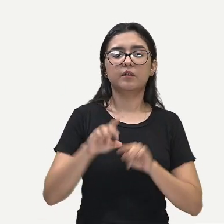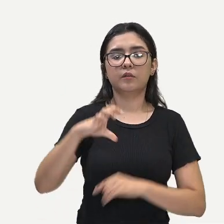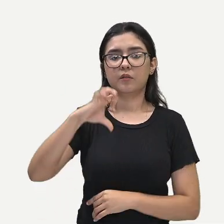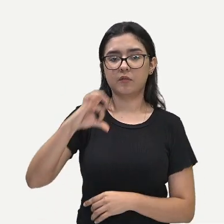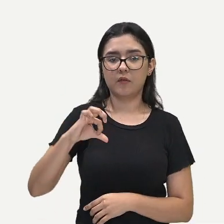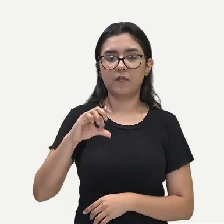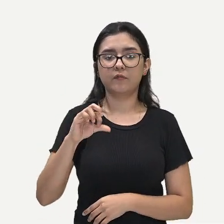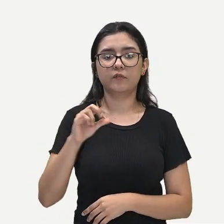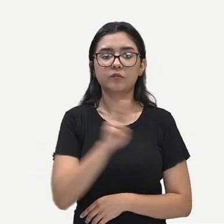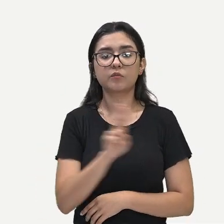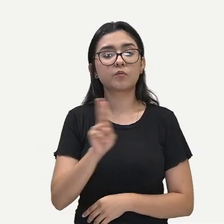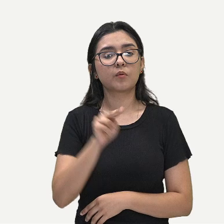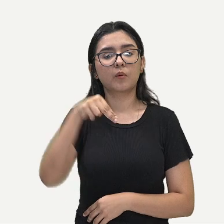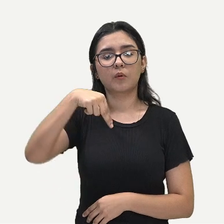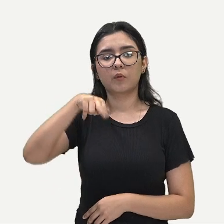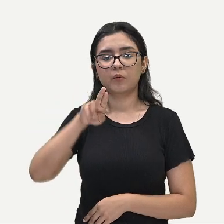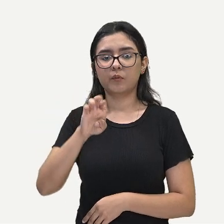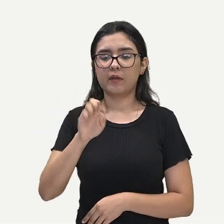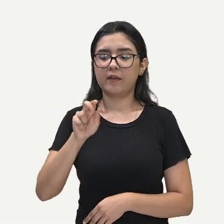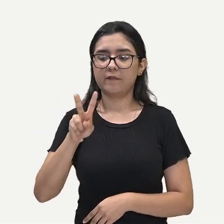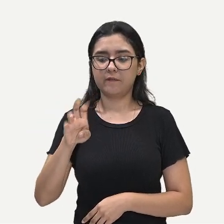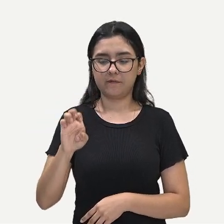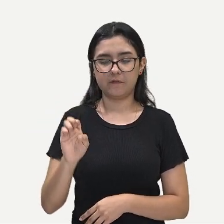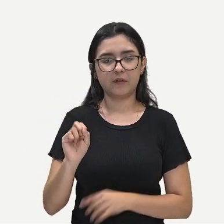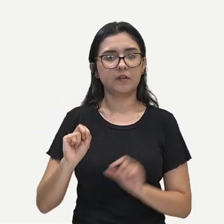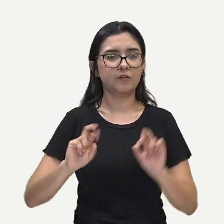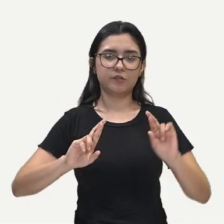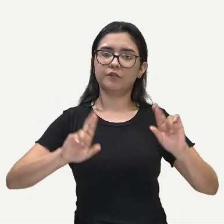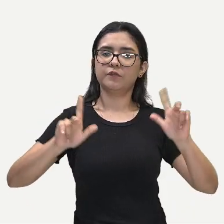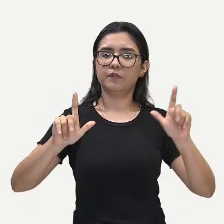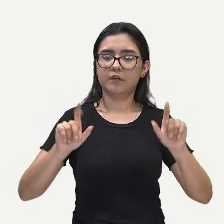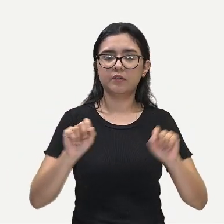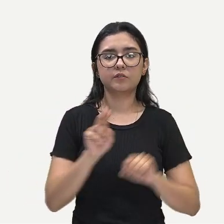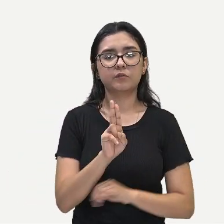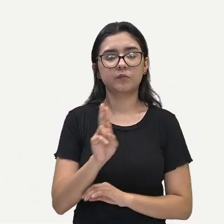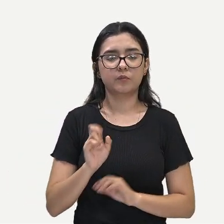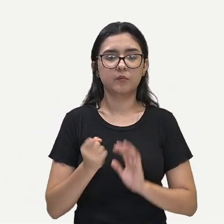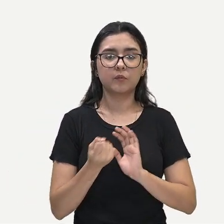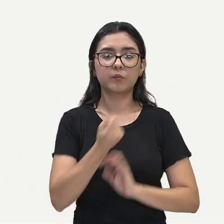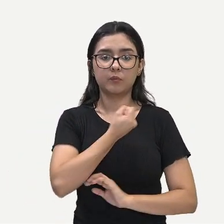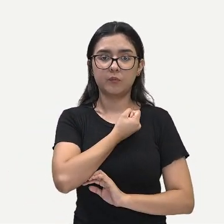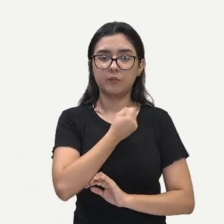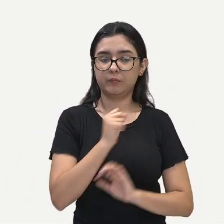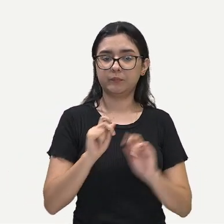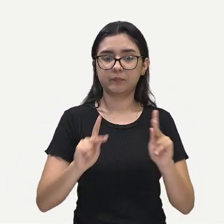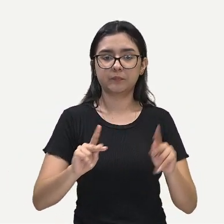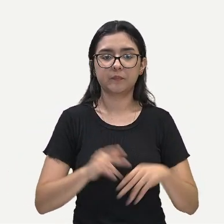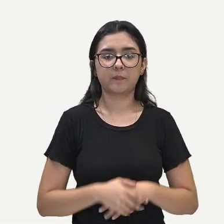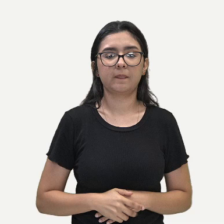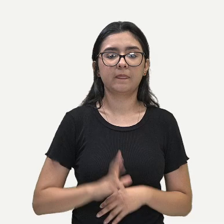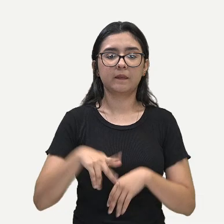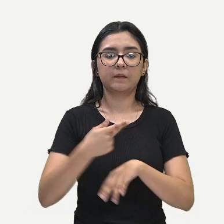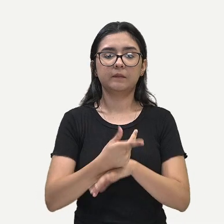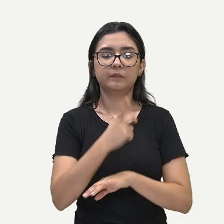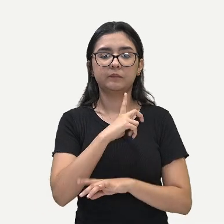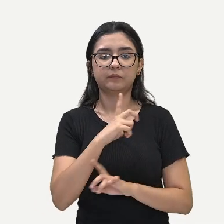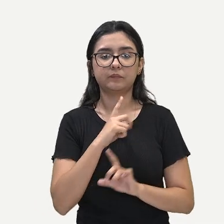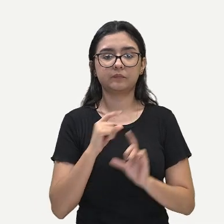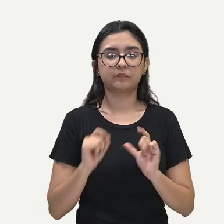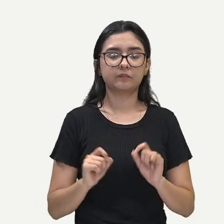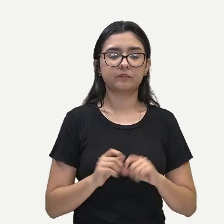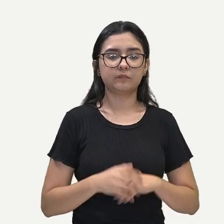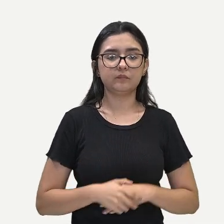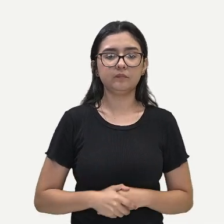Então, temos essa diferença entre esses números. Depois, vamos ter a